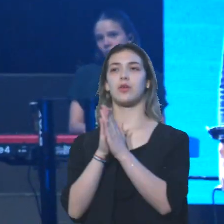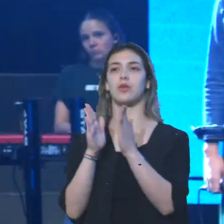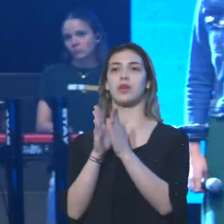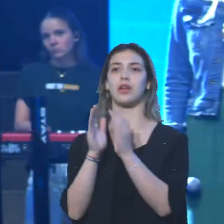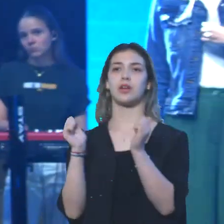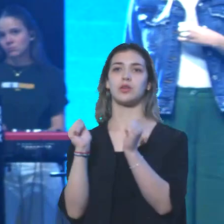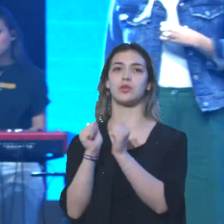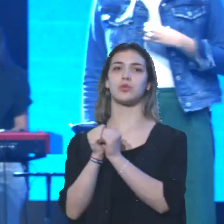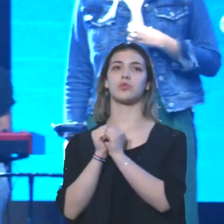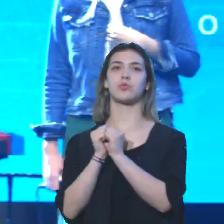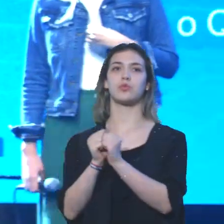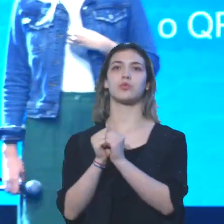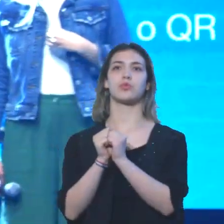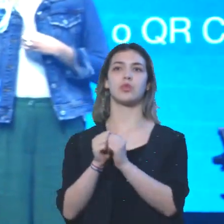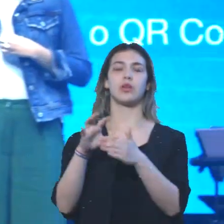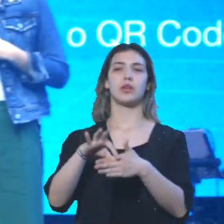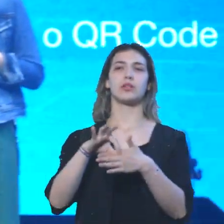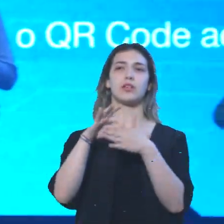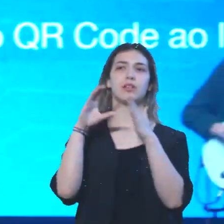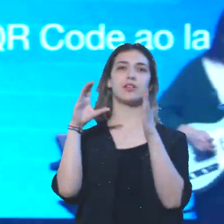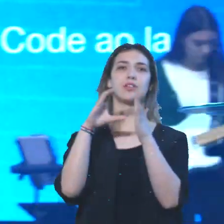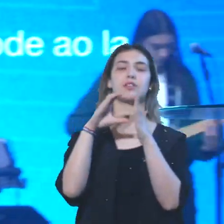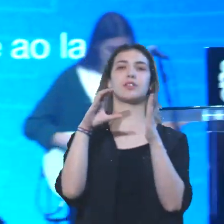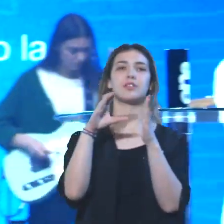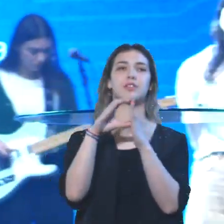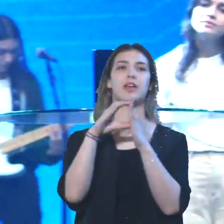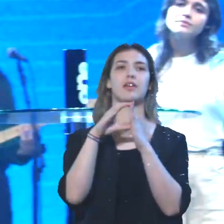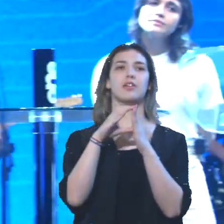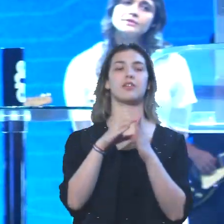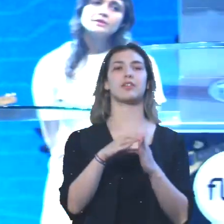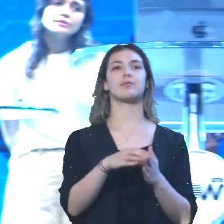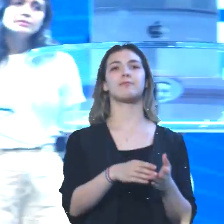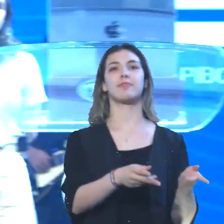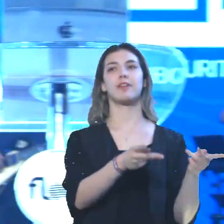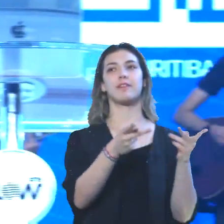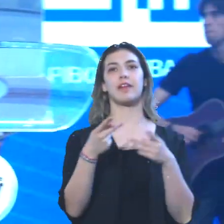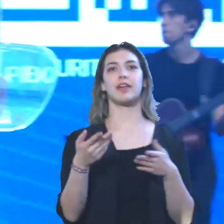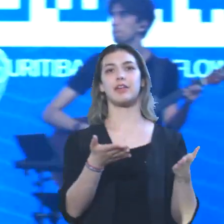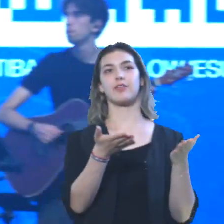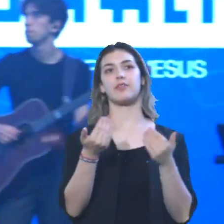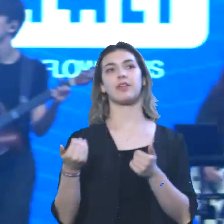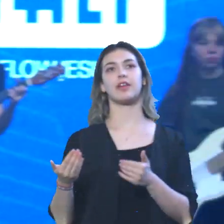aqui. Líderes de célula, venham aqui. Supervisores de célula, venham aqui.